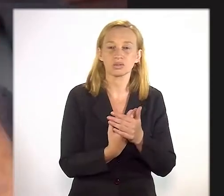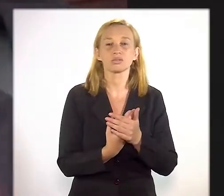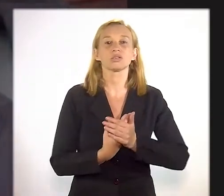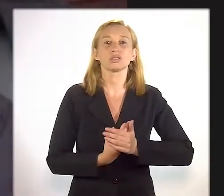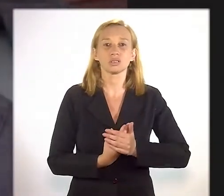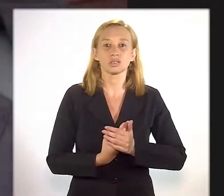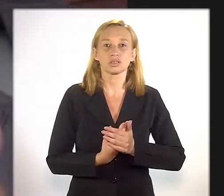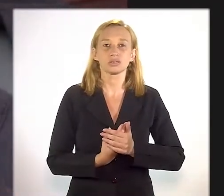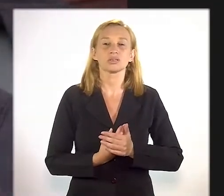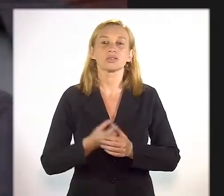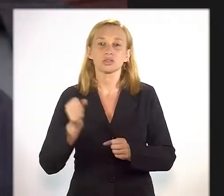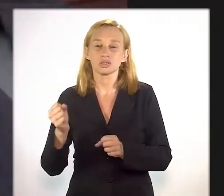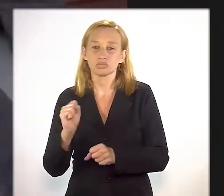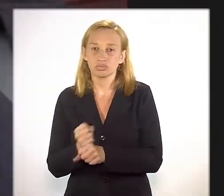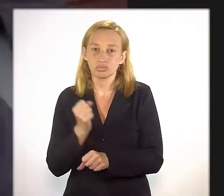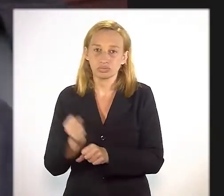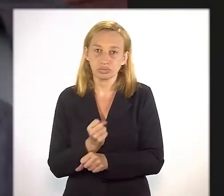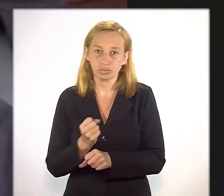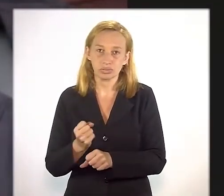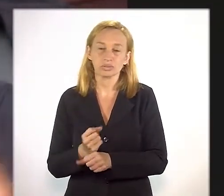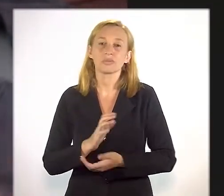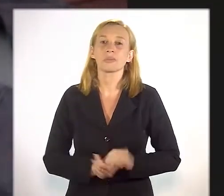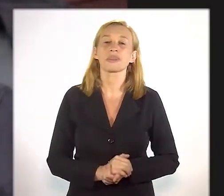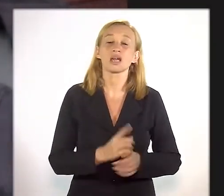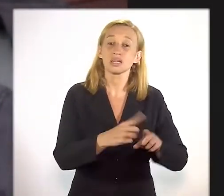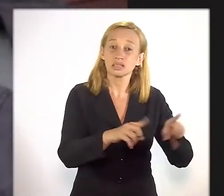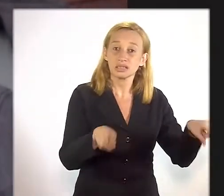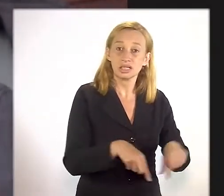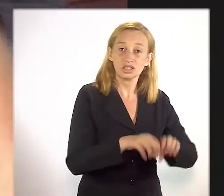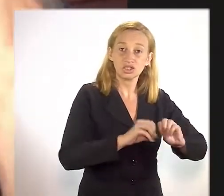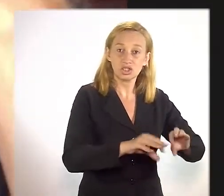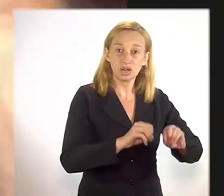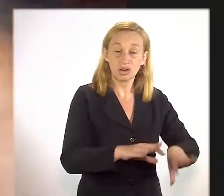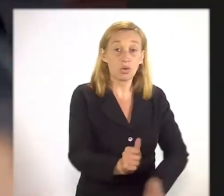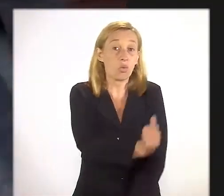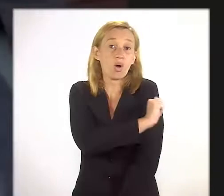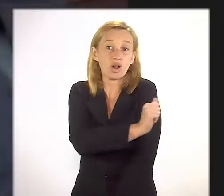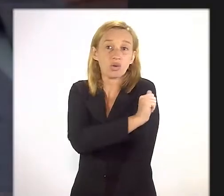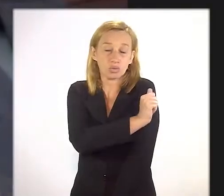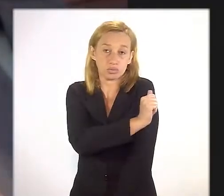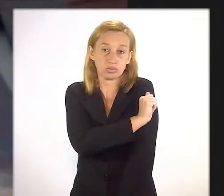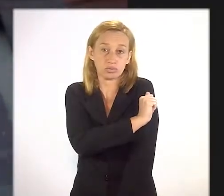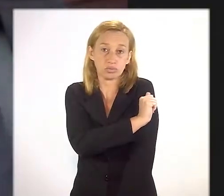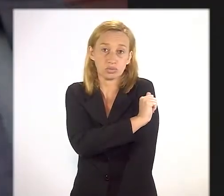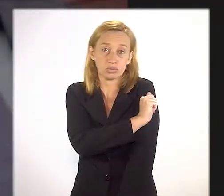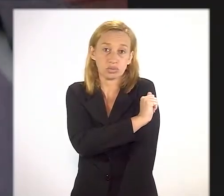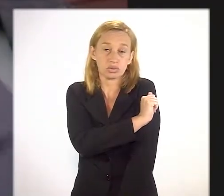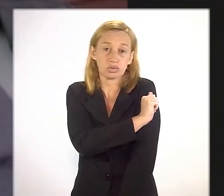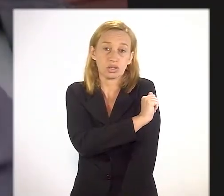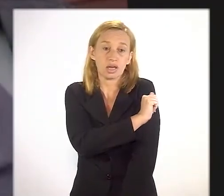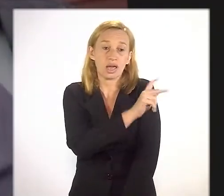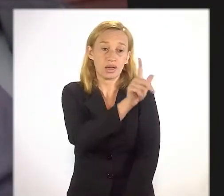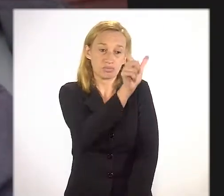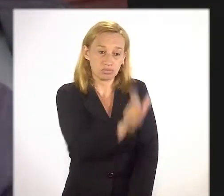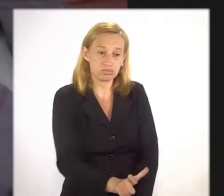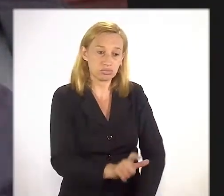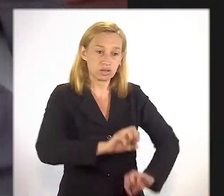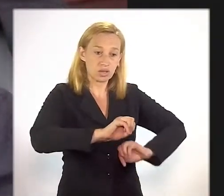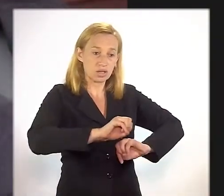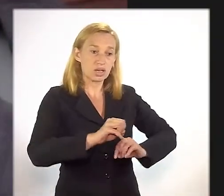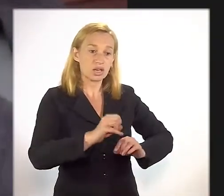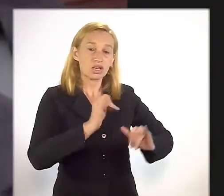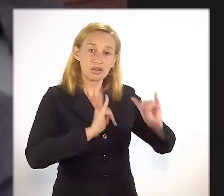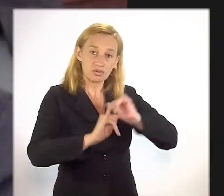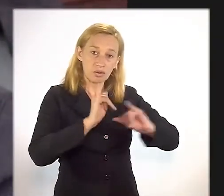da instrução, em que o centro é o professor, na sala de aula, e o aluno é um objeto a quem se dá informação, não se dá